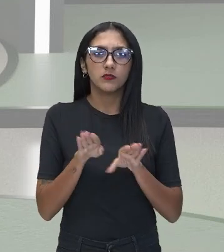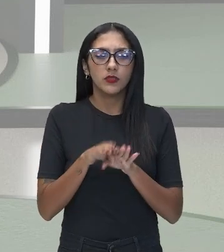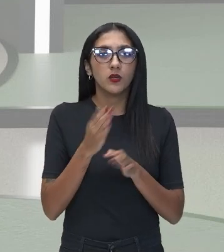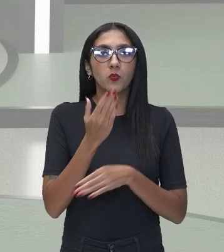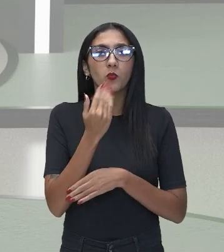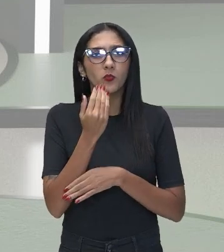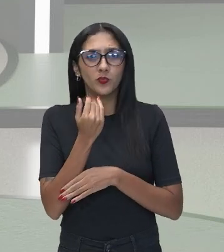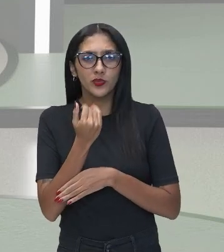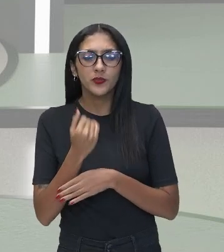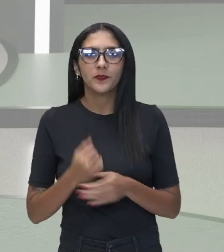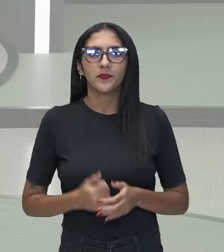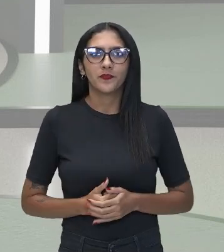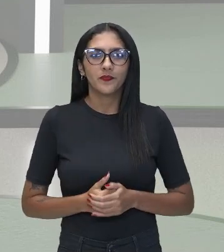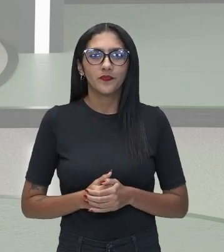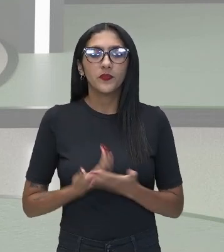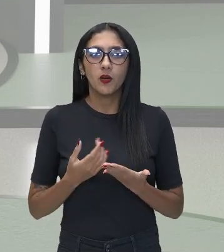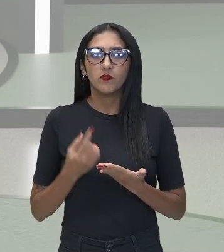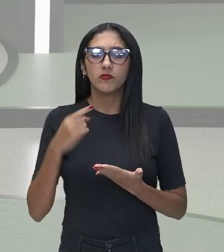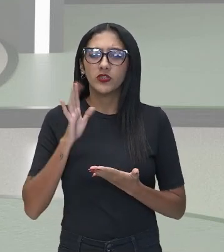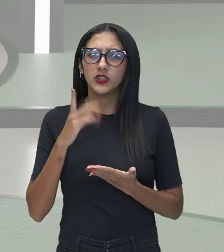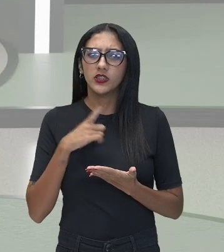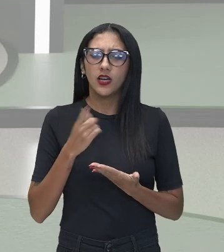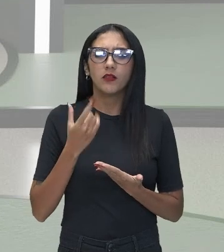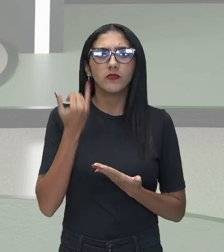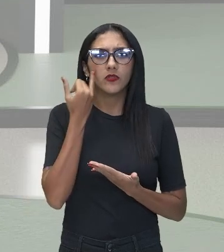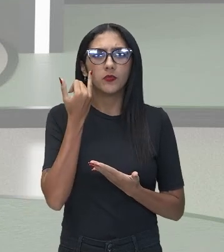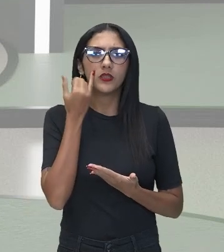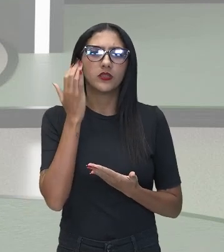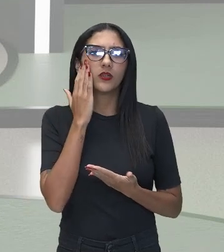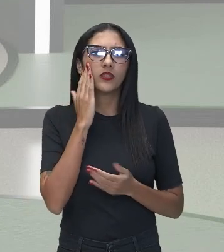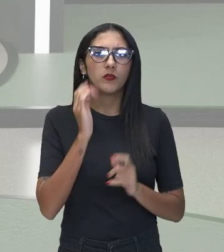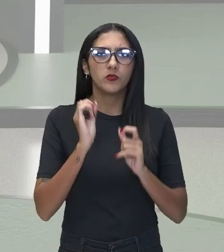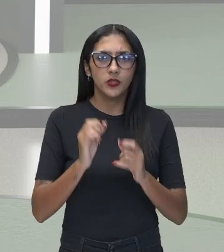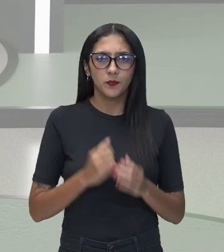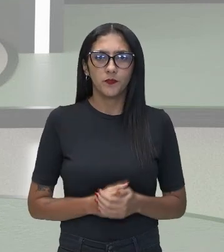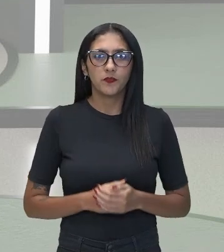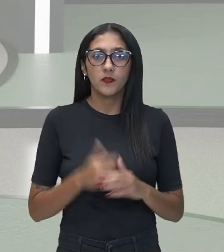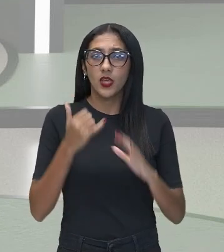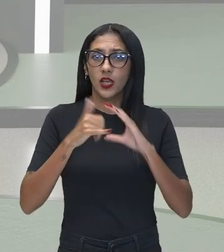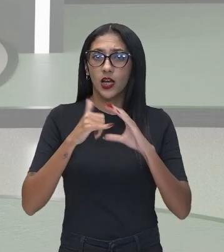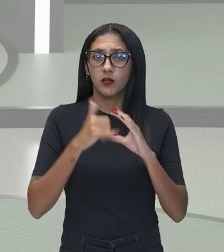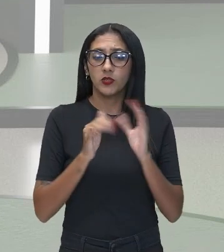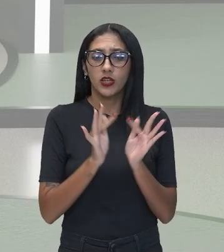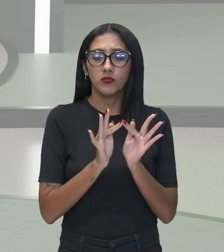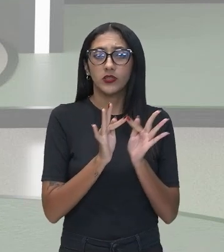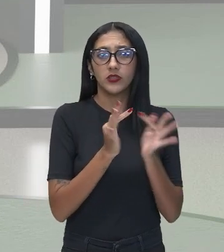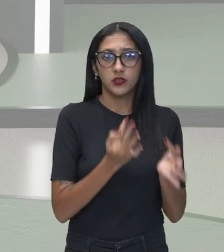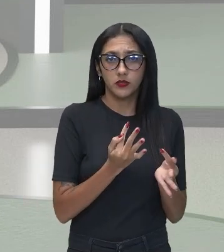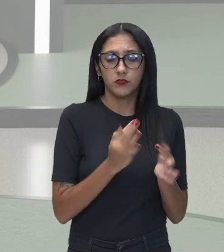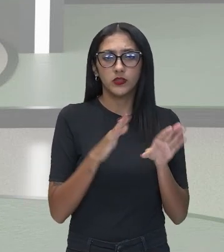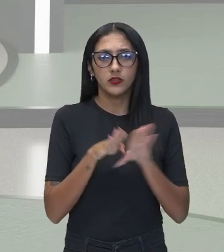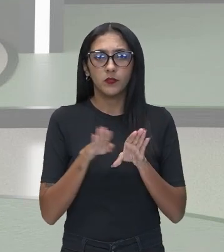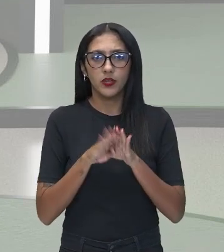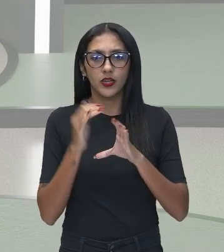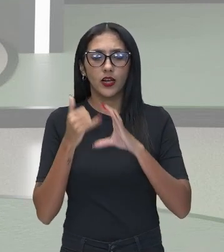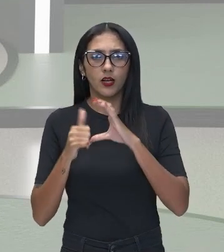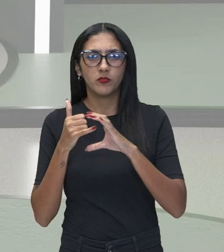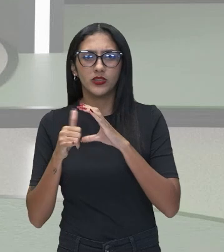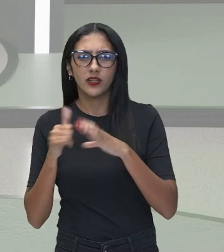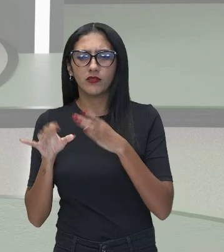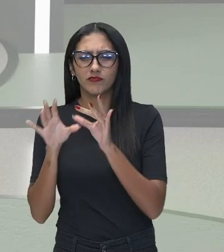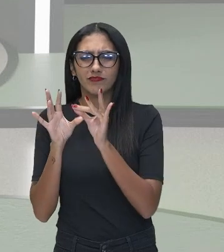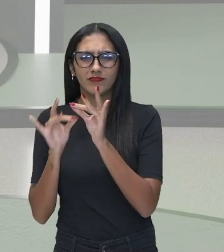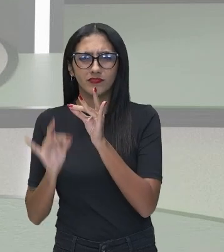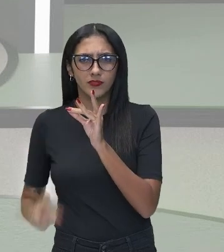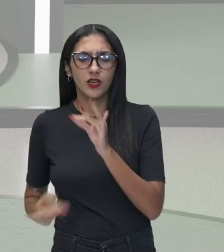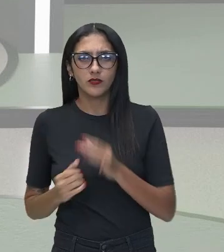alimentação, então você já deve ter ouvido falar aí de carboidratos simples e carboidratos complexos, né? O que tudo